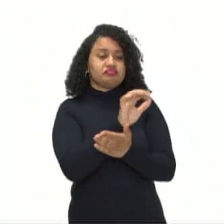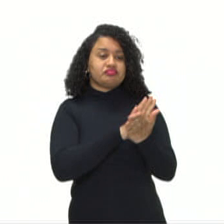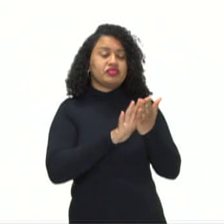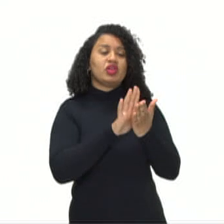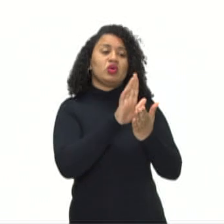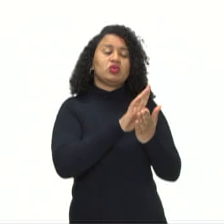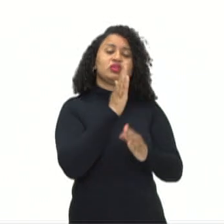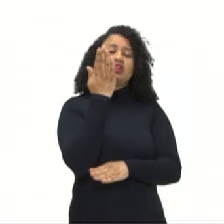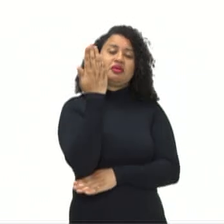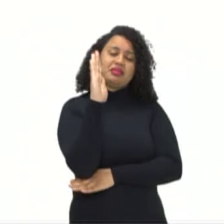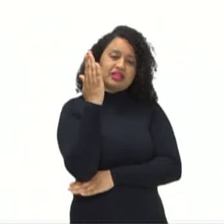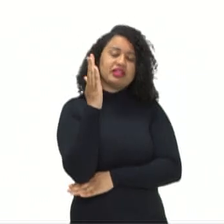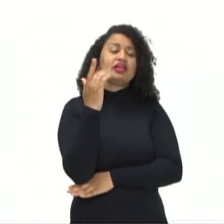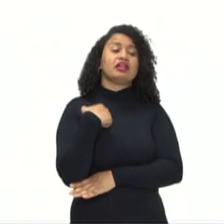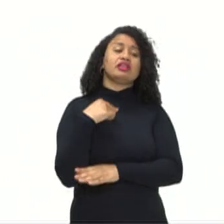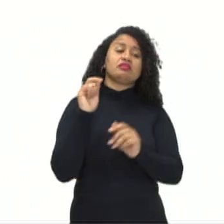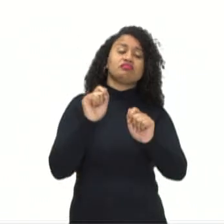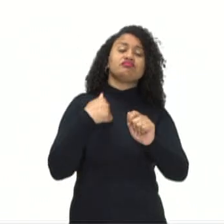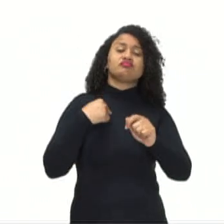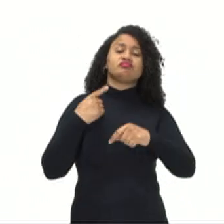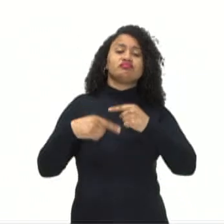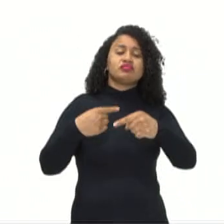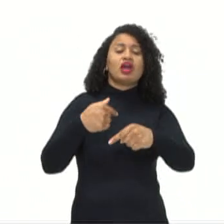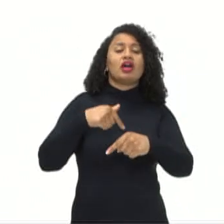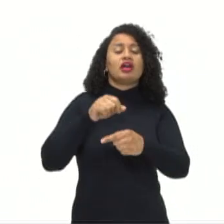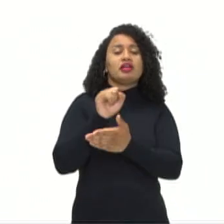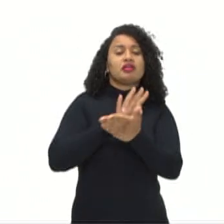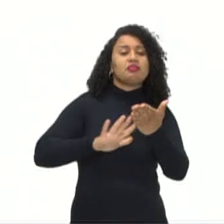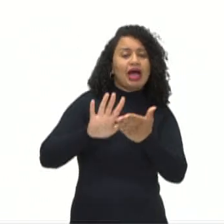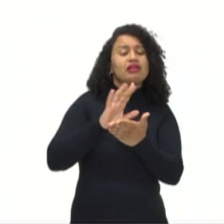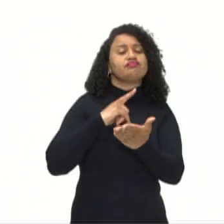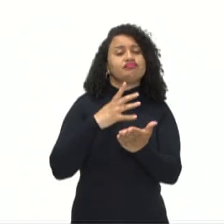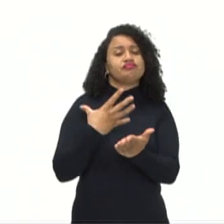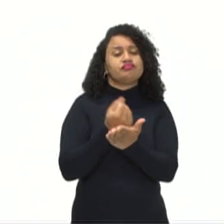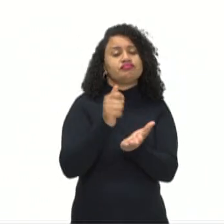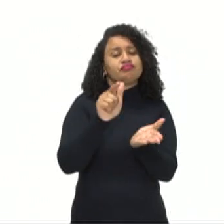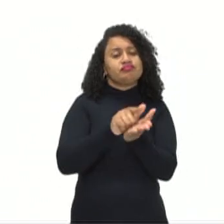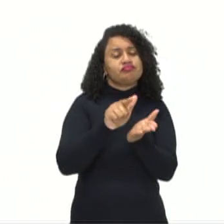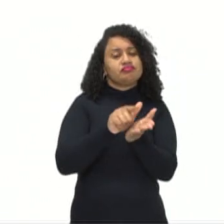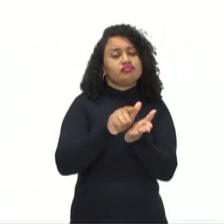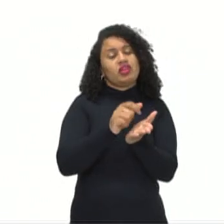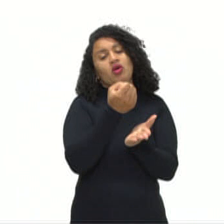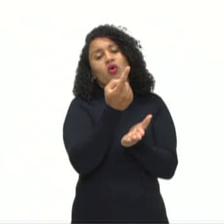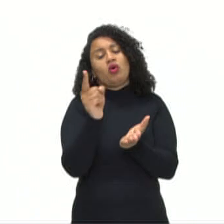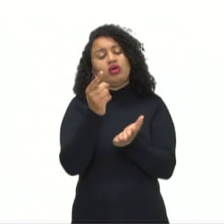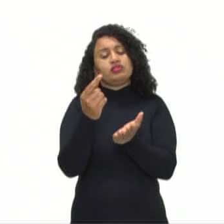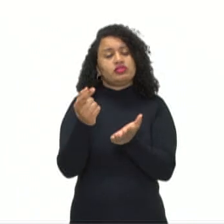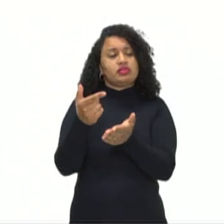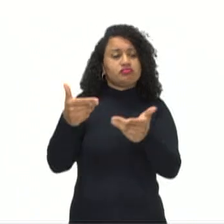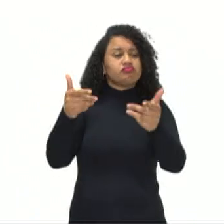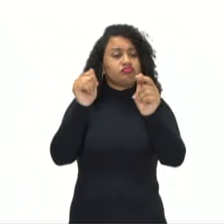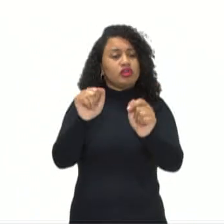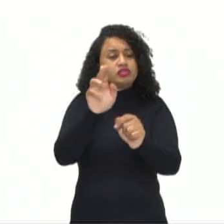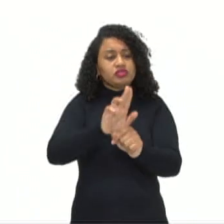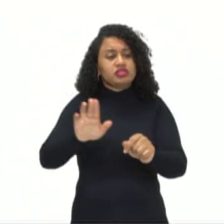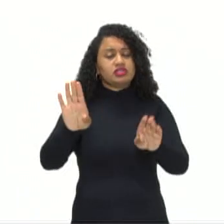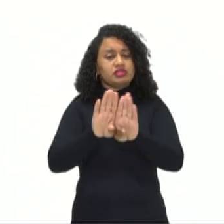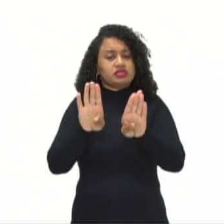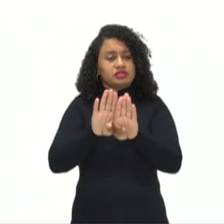madeira como matriz e possibilita a reprodução de imagem gravada sobre o papel ou outro suporte adequado, né?